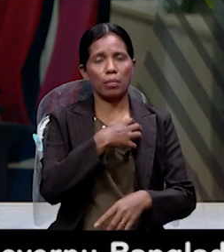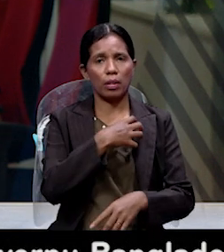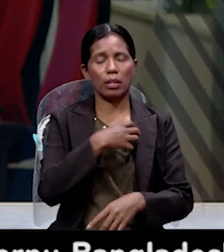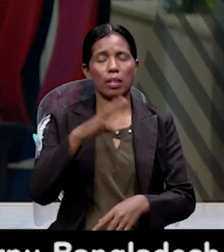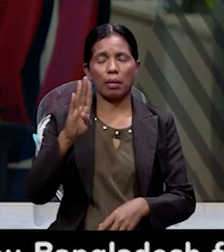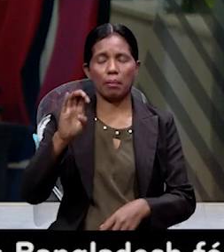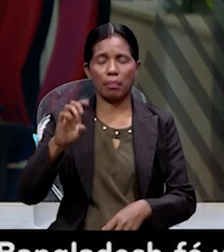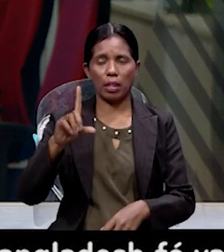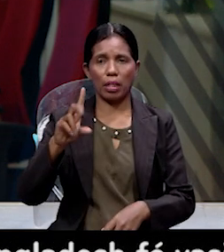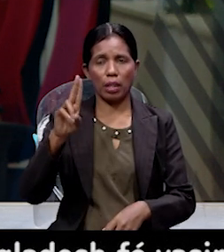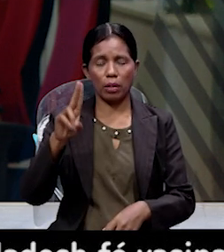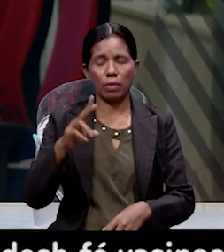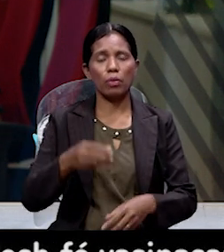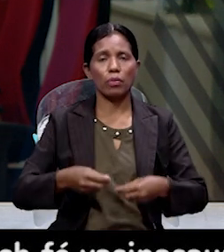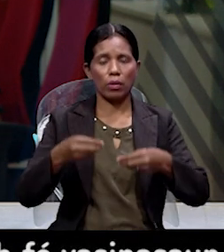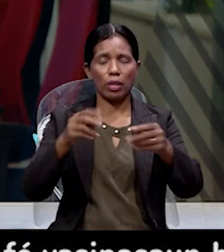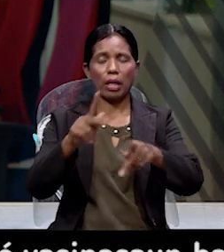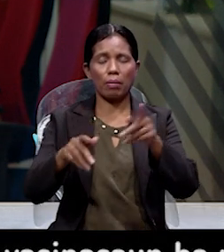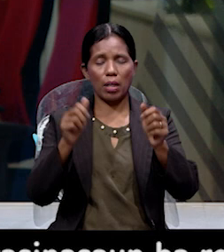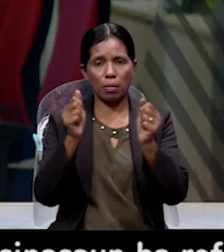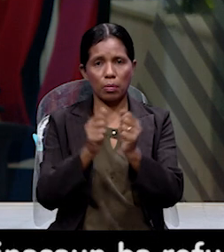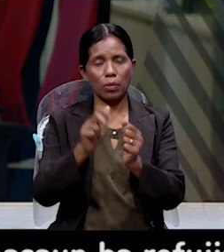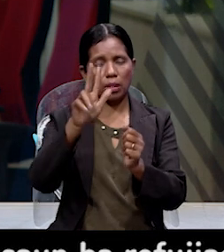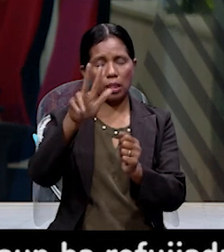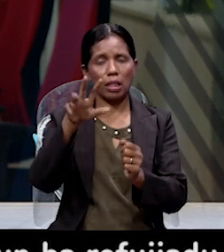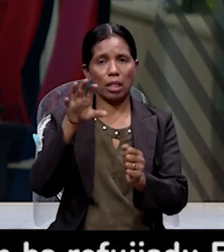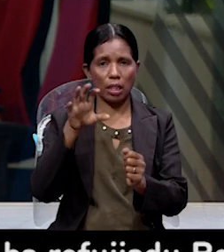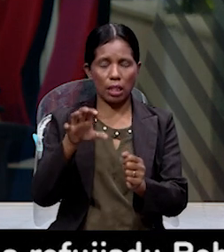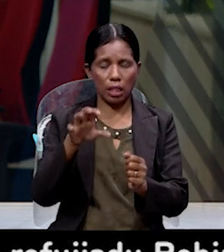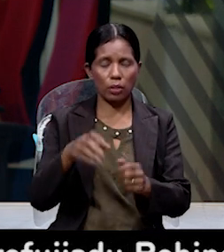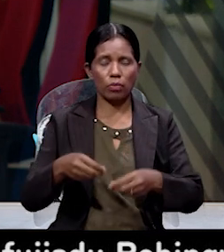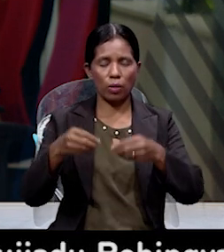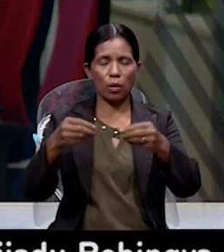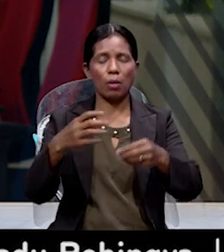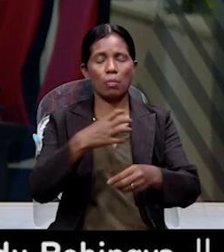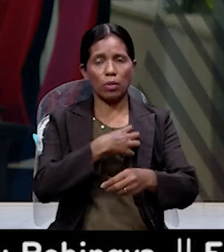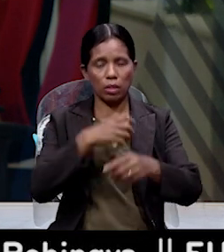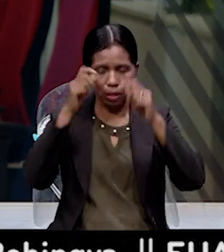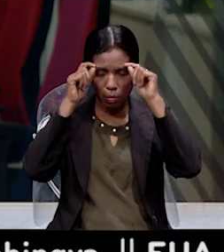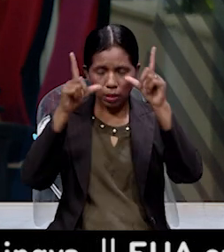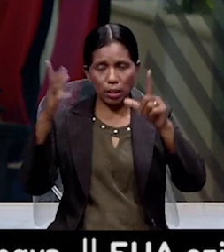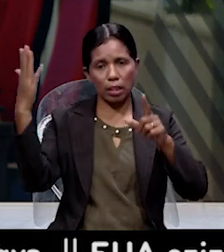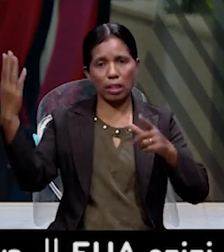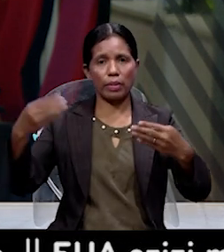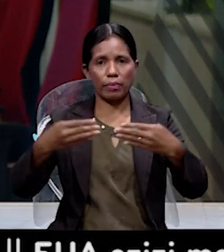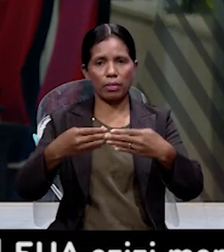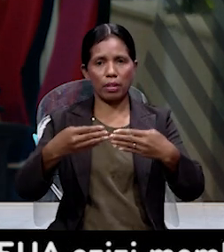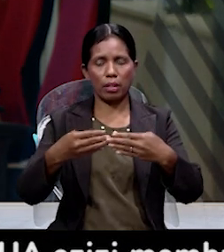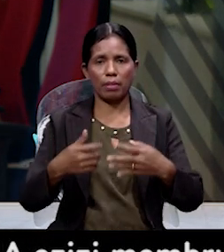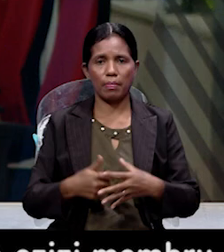una cidadão a tustolo resim ba autoridade segurança Timor-Leste e remota ain.